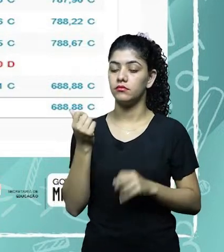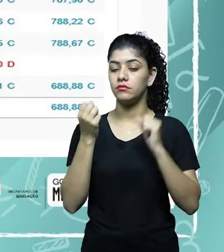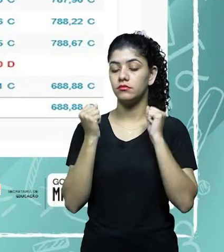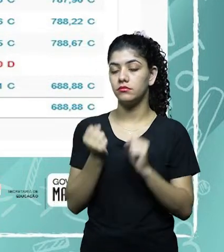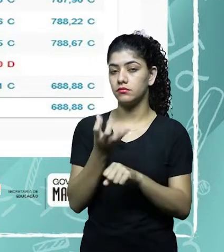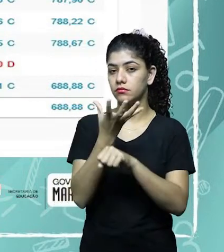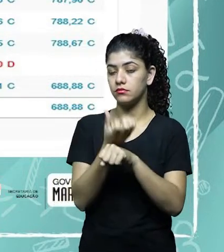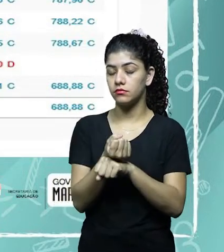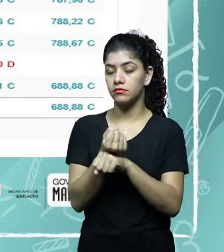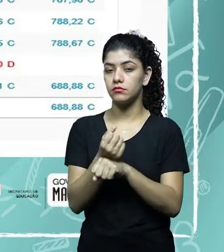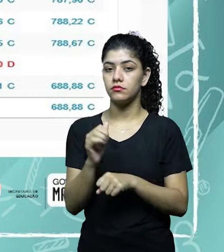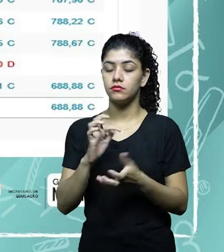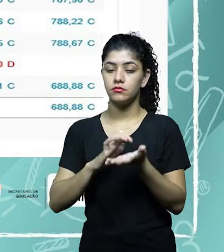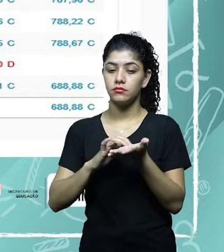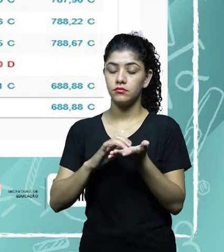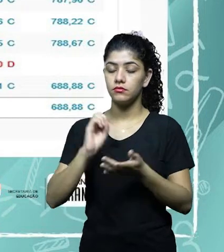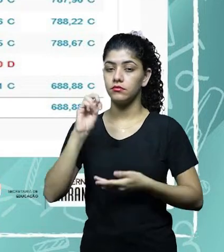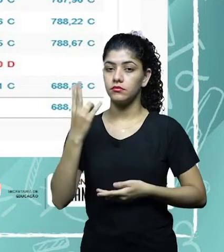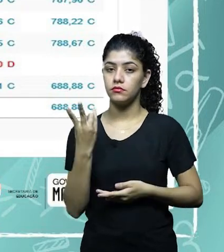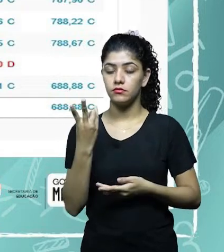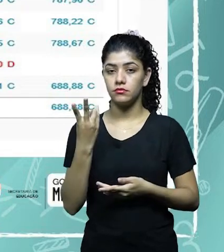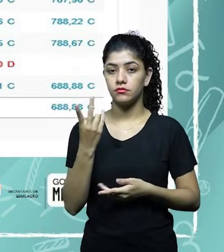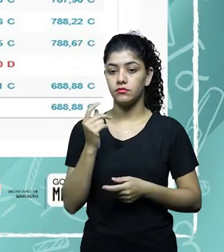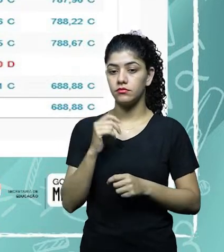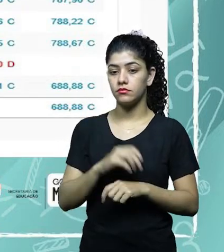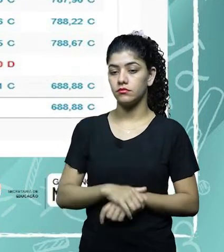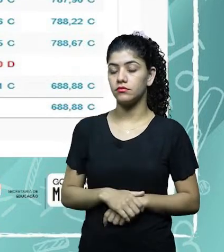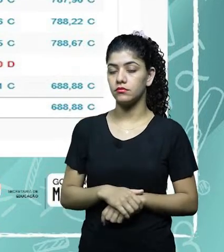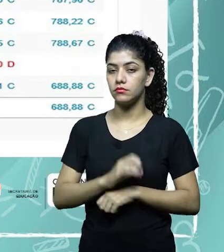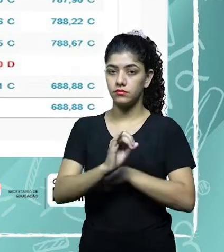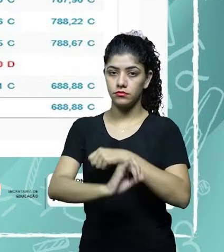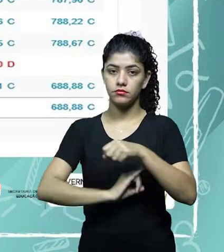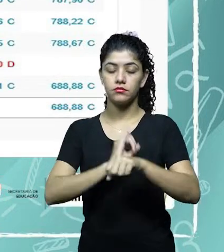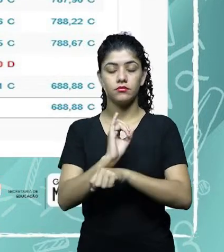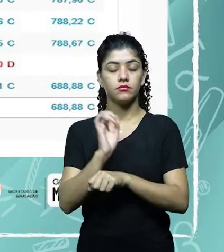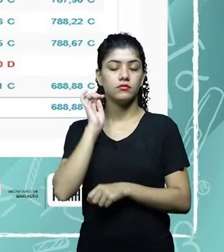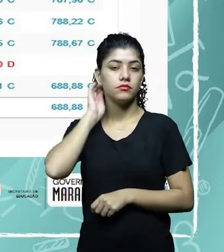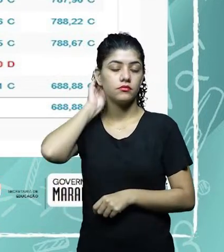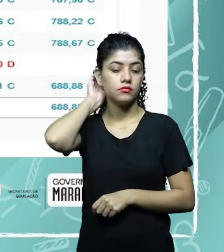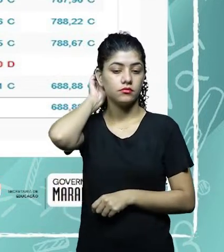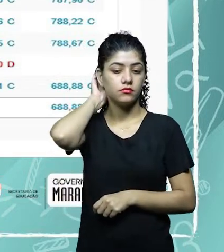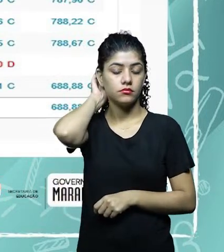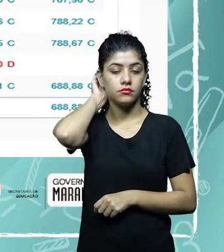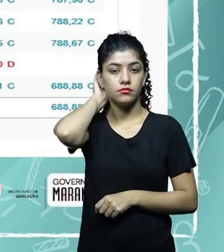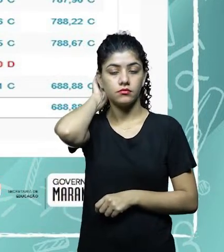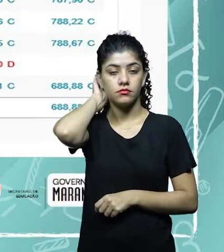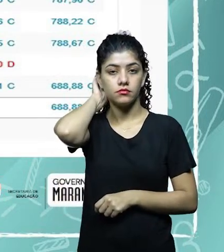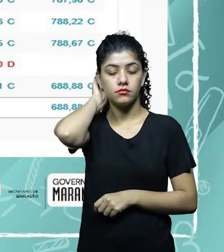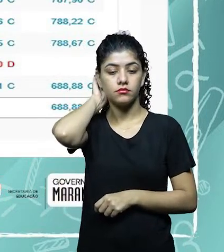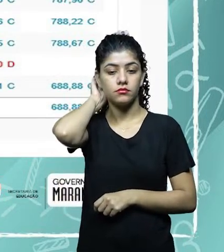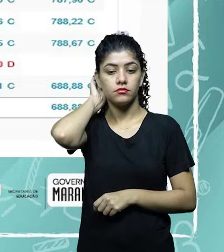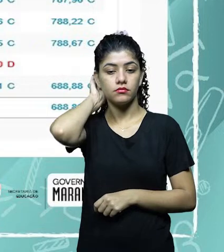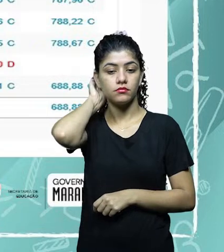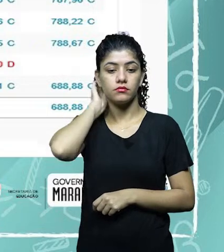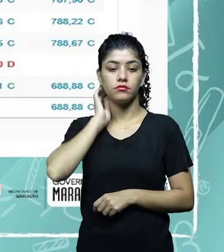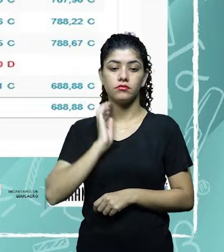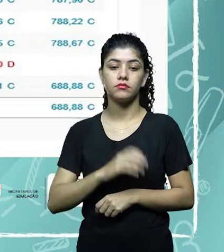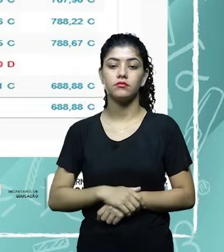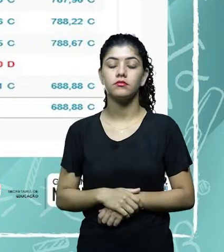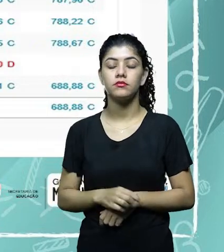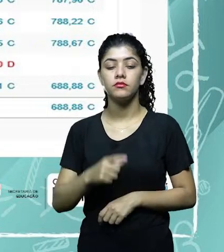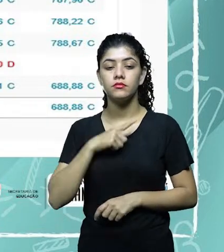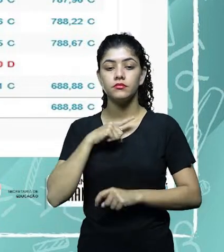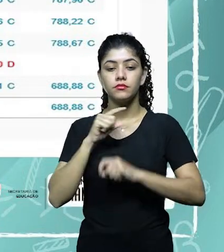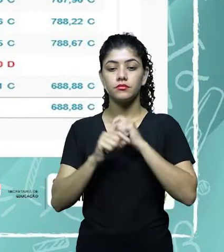gente pode baixar no celular ou mesmo acessar no portal online, né? Da plataforma. Então, aqui nós